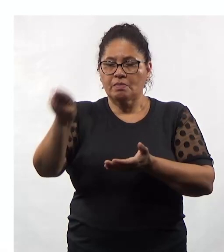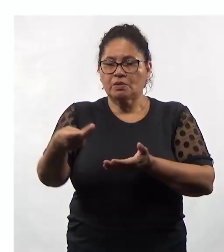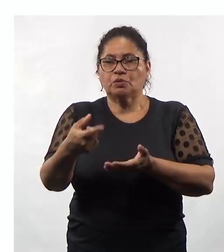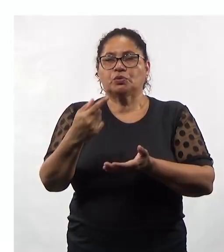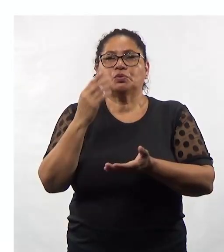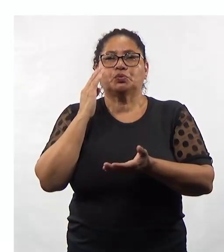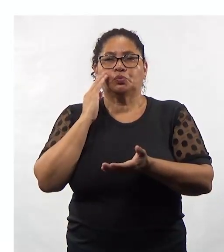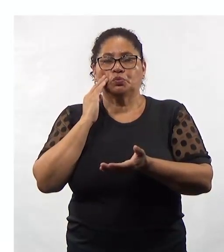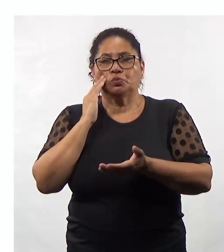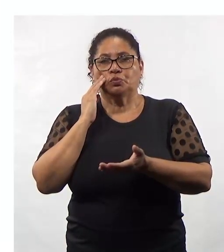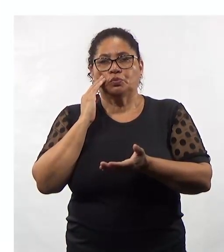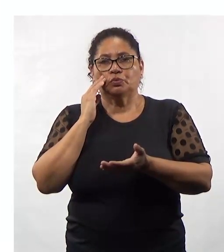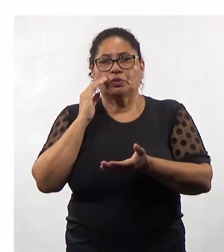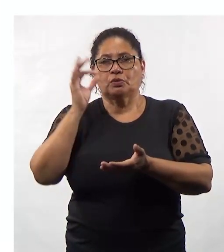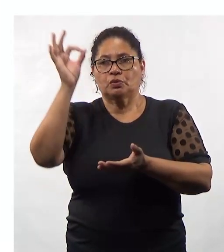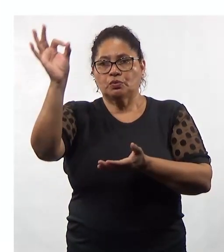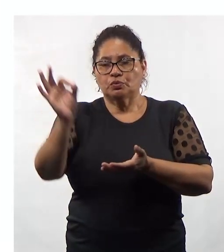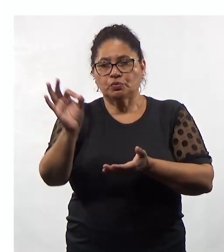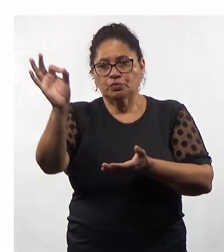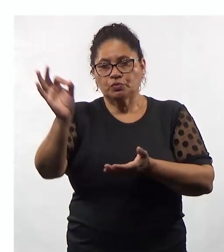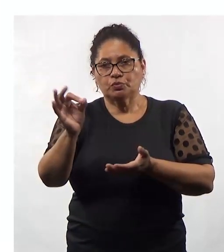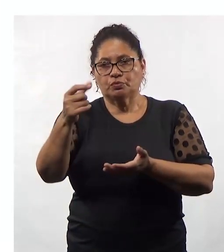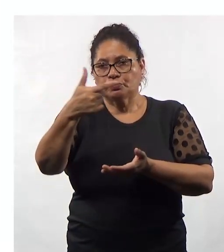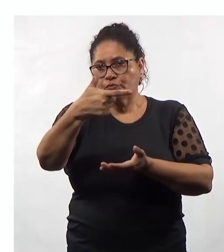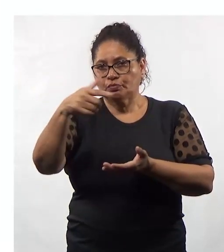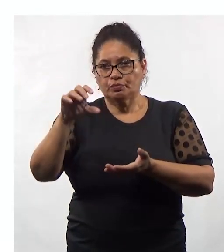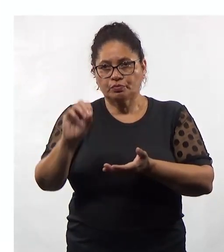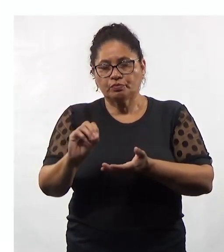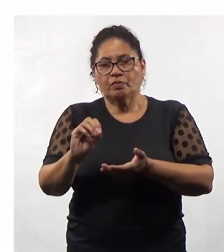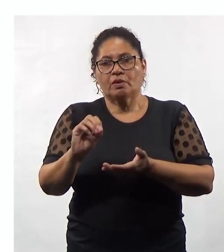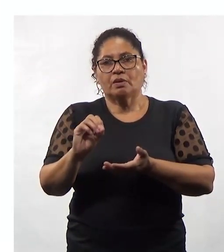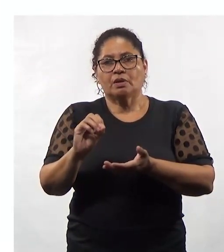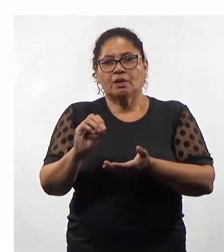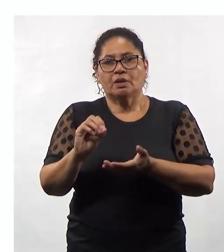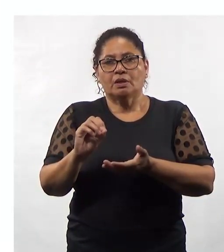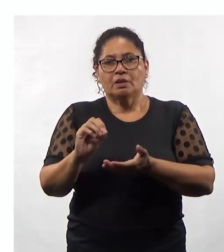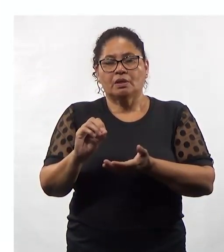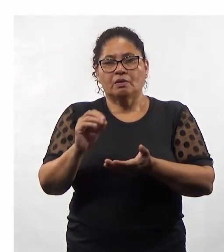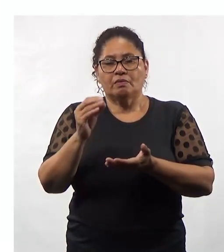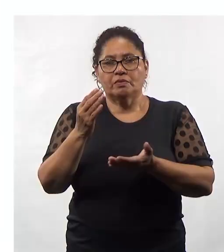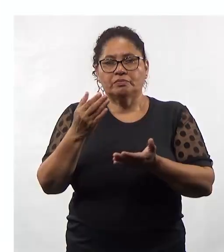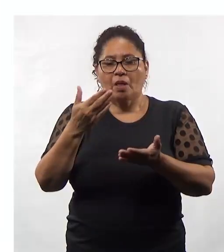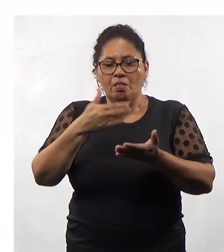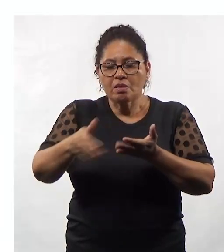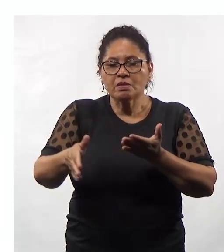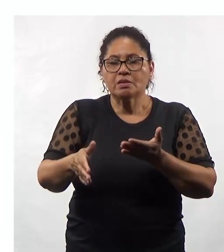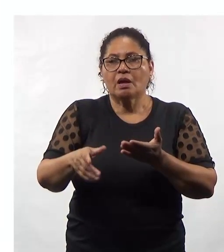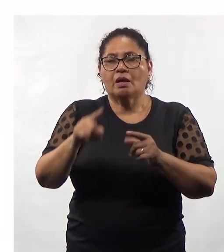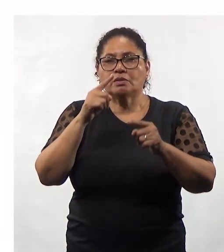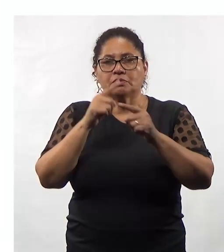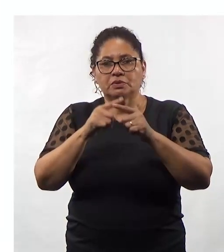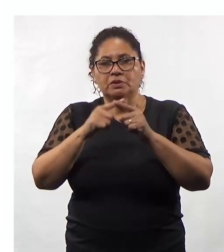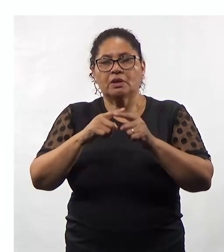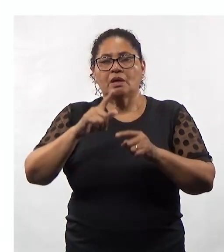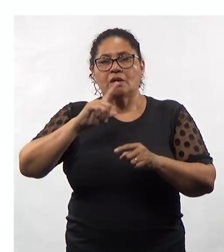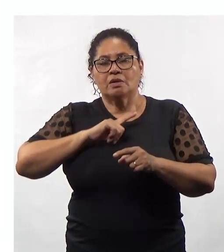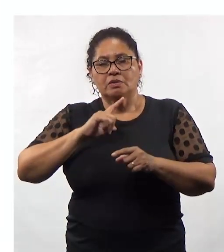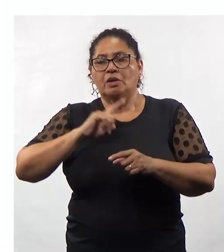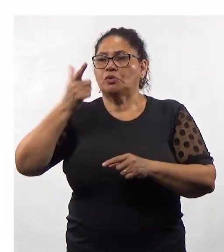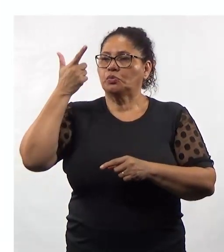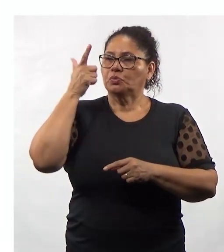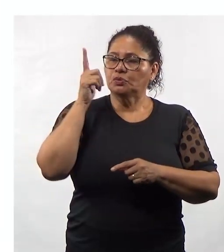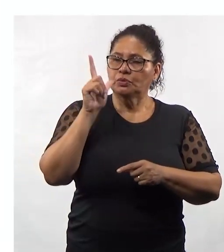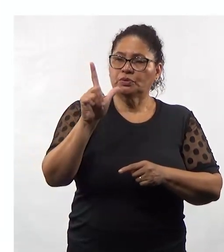os 20%. Então, significa que eu não vou ser eliminado por conta disso. Eu